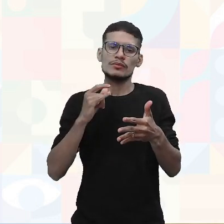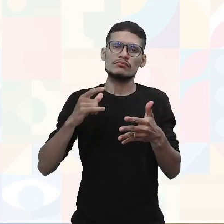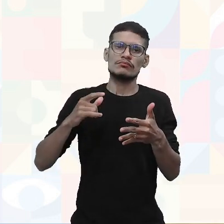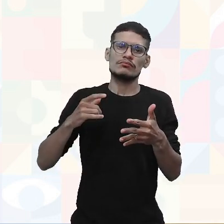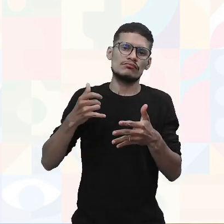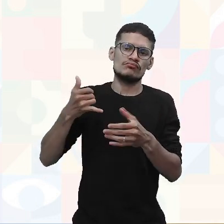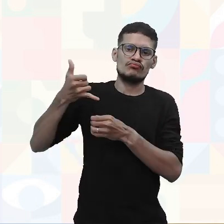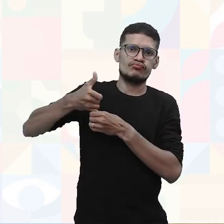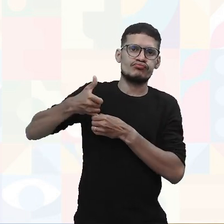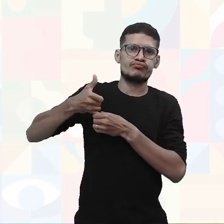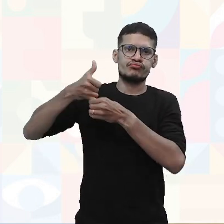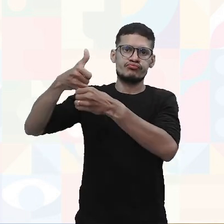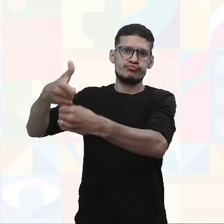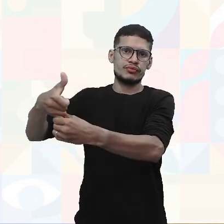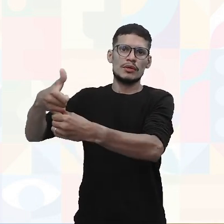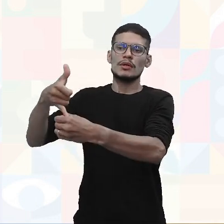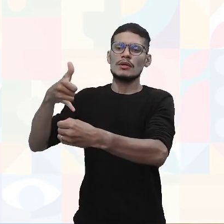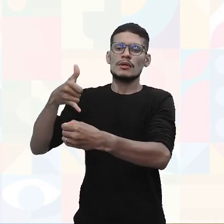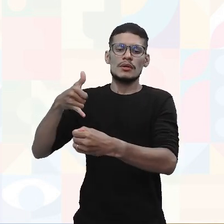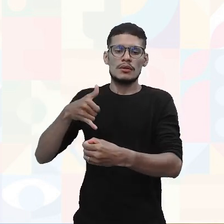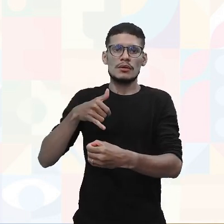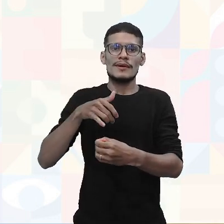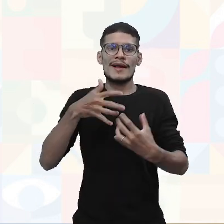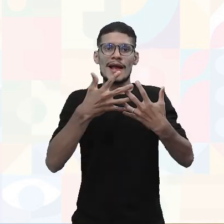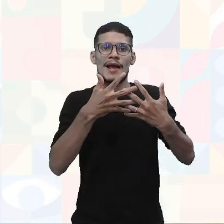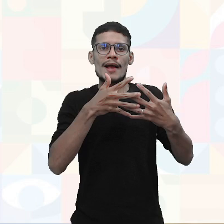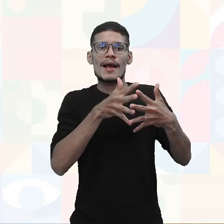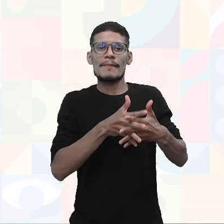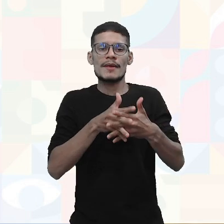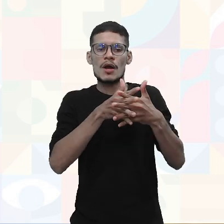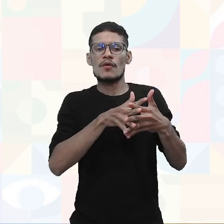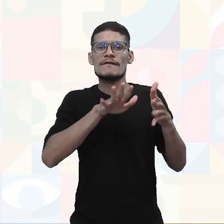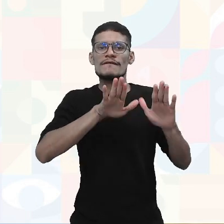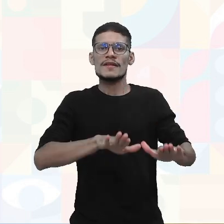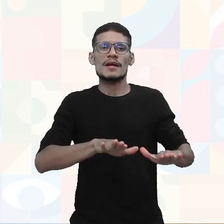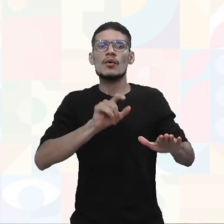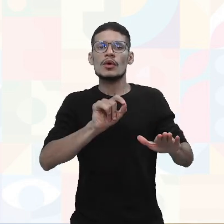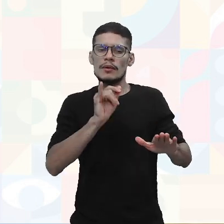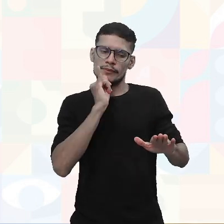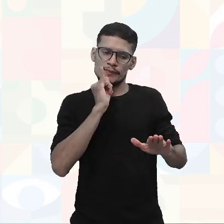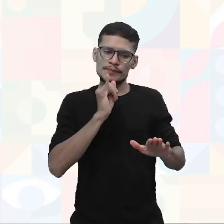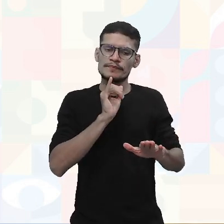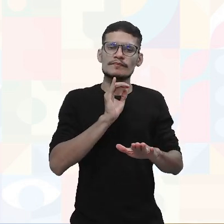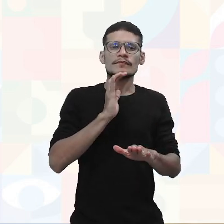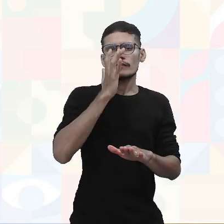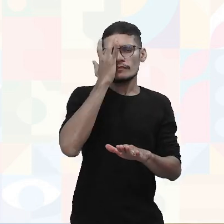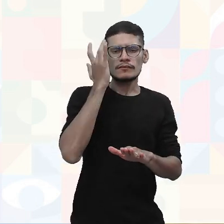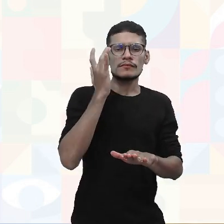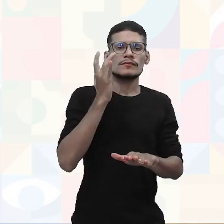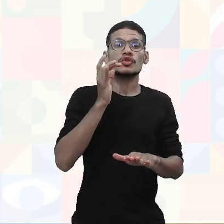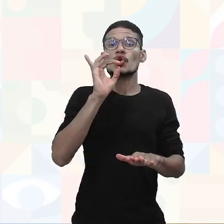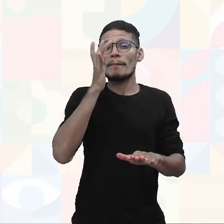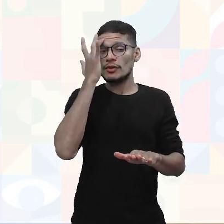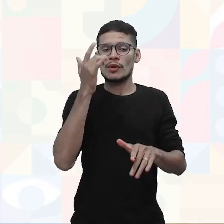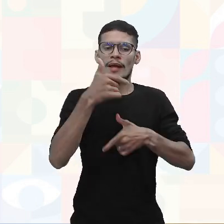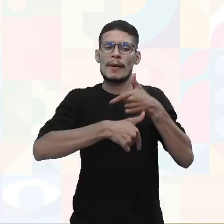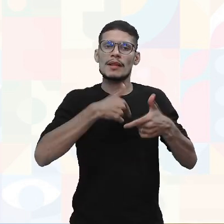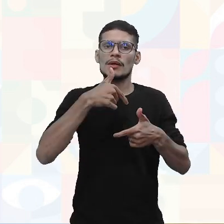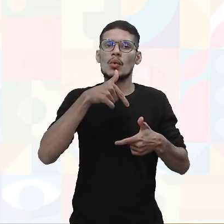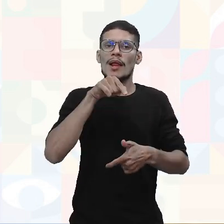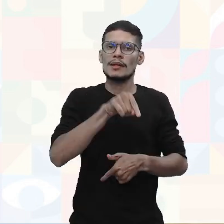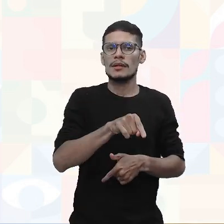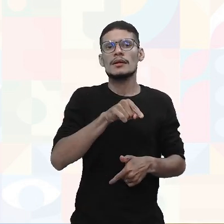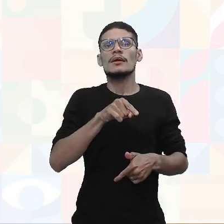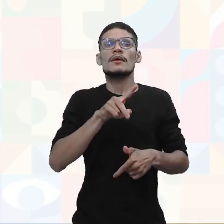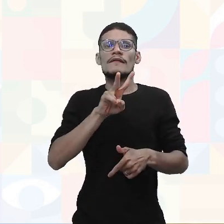com um combustível ou algum outro produto, ele já vem com esses cones que aí eles vão delimitar uma área da qual só quem vai estar trabalhando ali vai ser a pessoa que